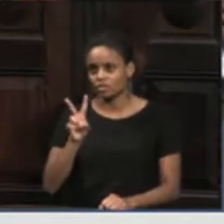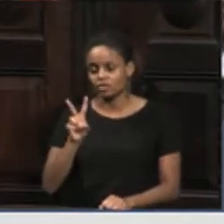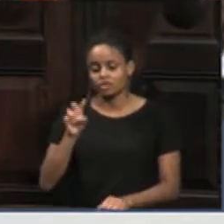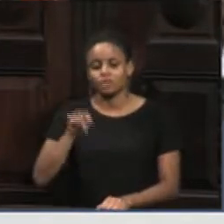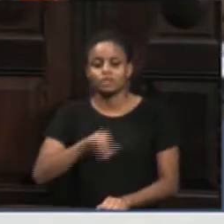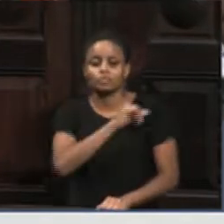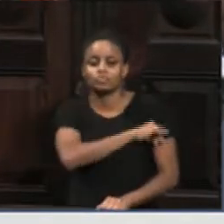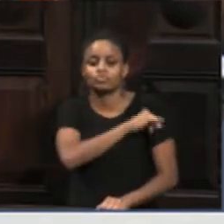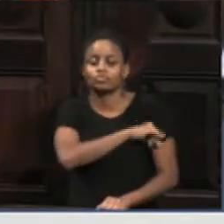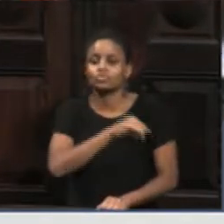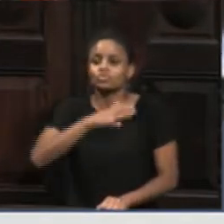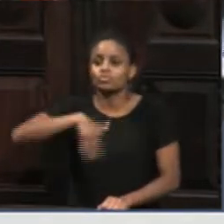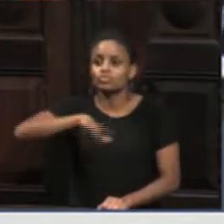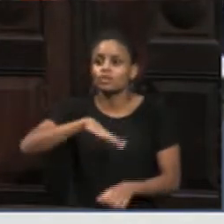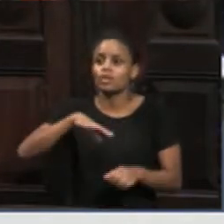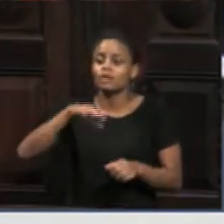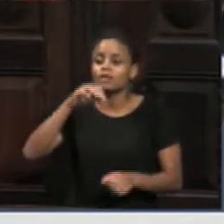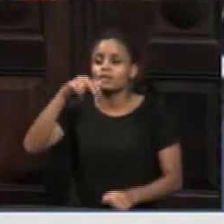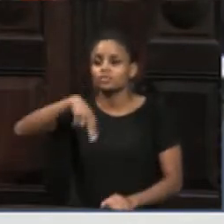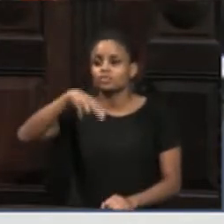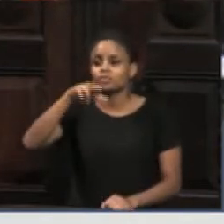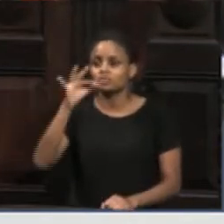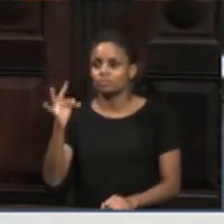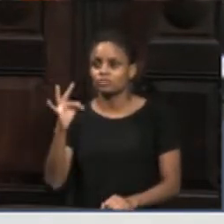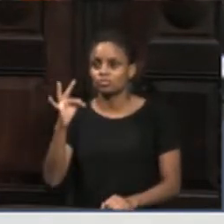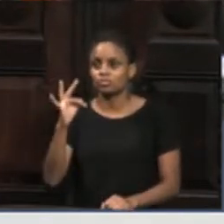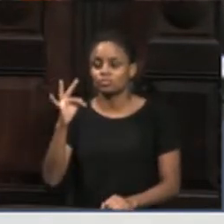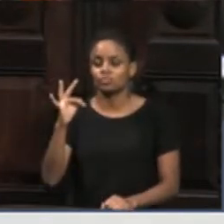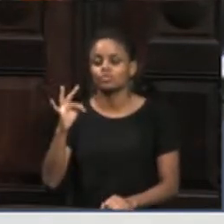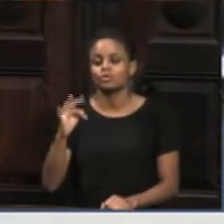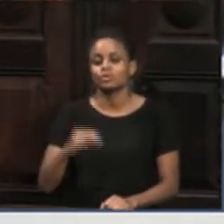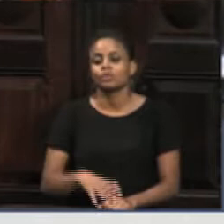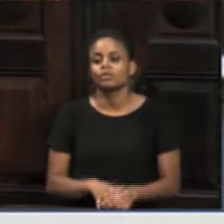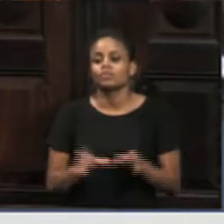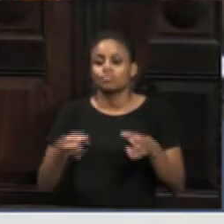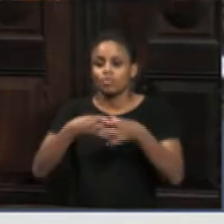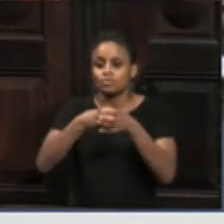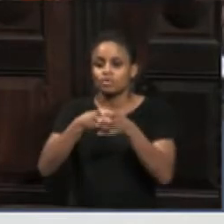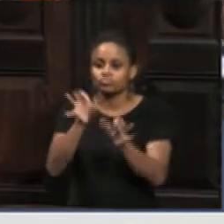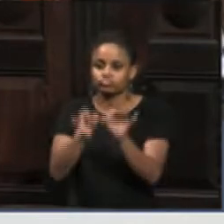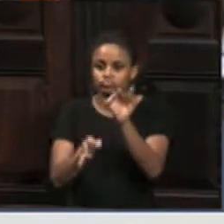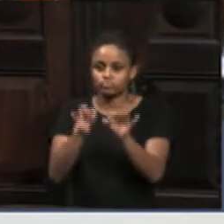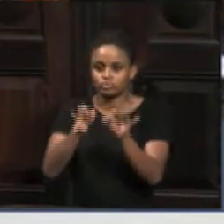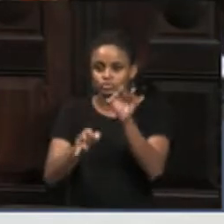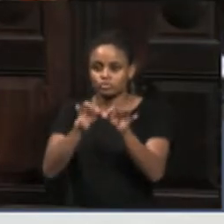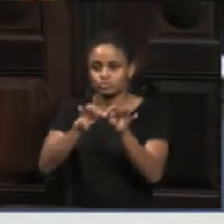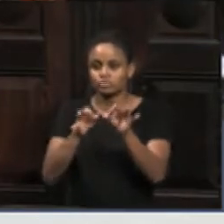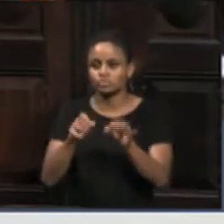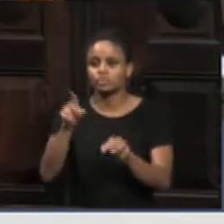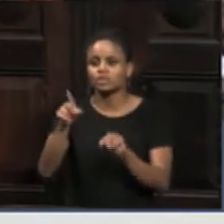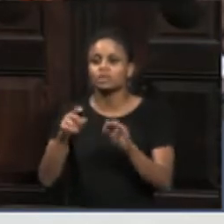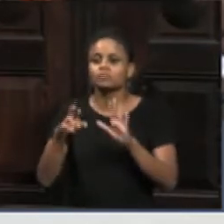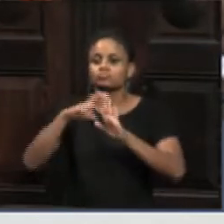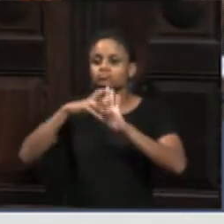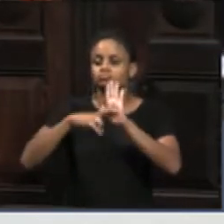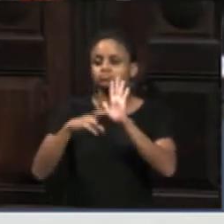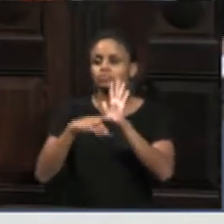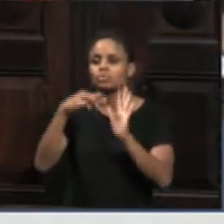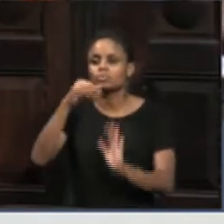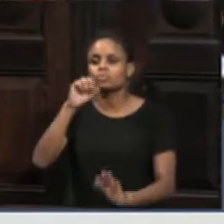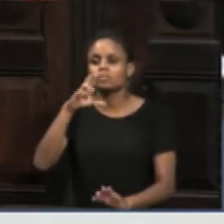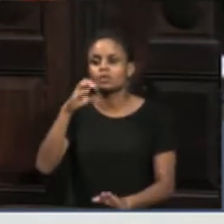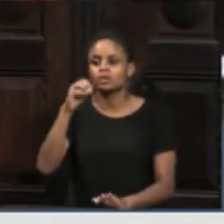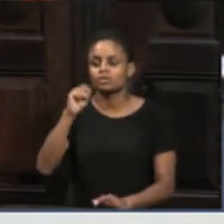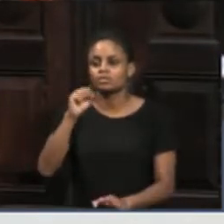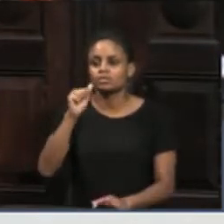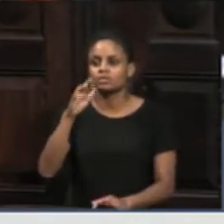Detran do município de Nova Friburgo. Parecer da Comissão de Indicação Legislativa, favorável, relator deputado Marcos Abraão. Senhor presidente, questão de ordem. Questão